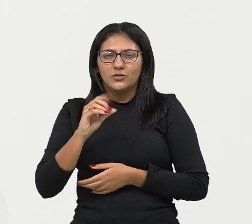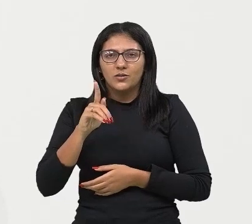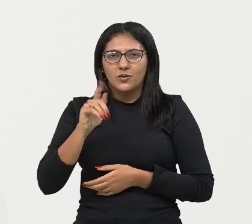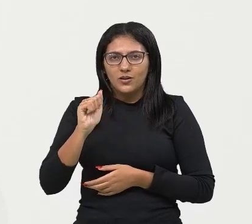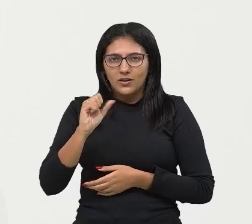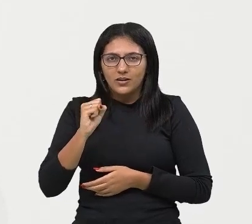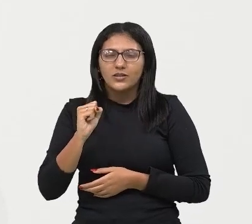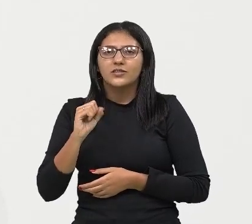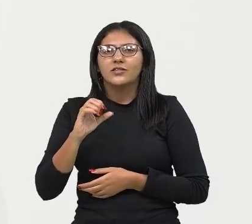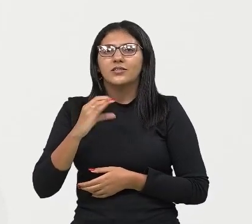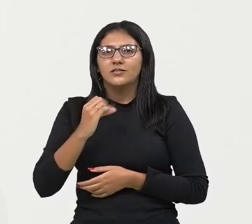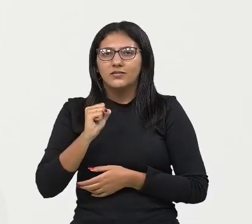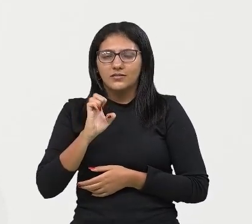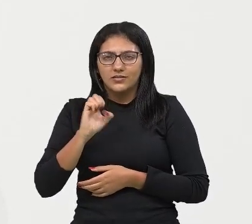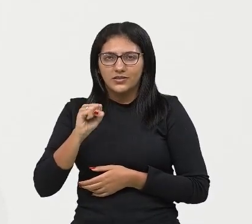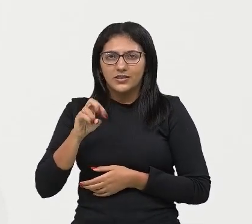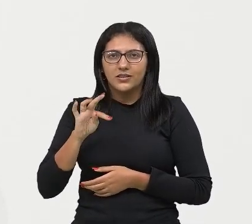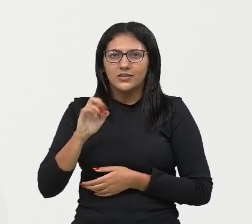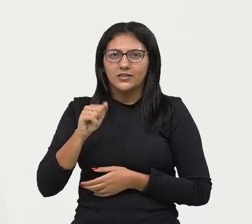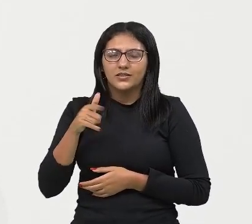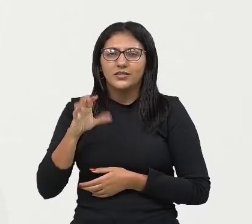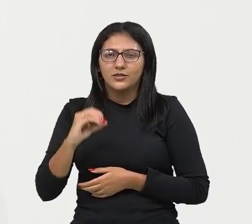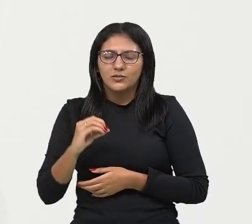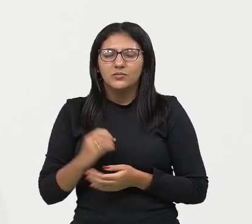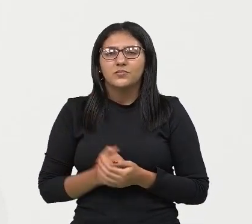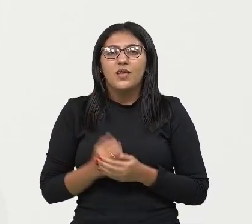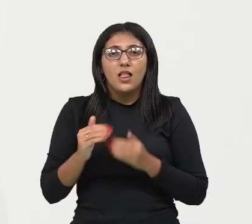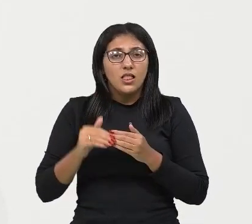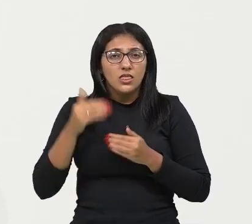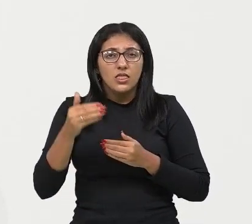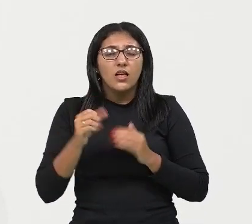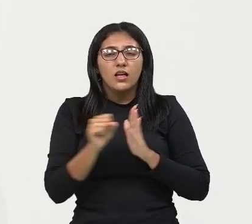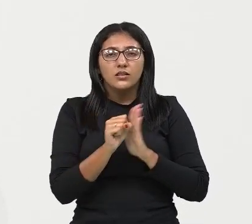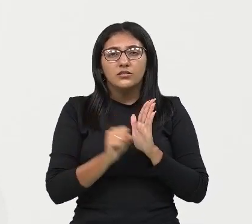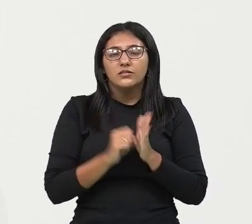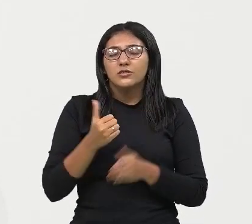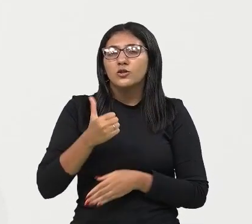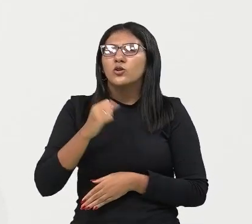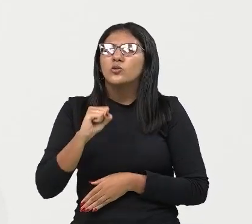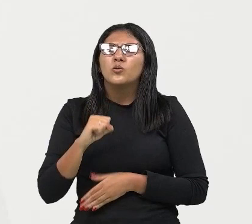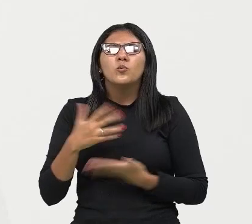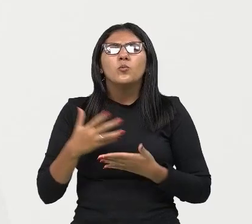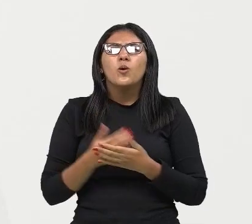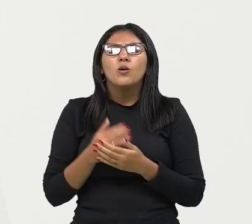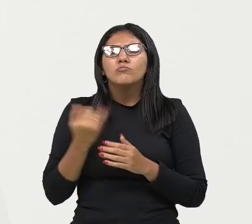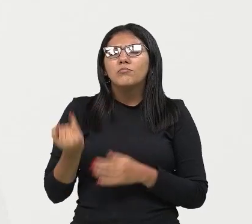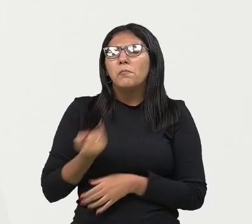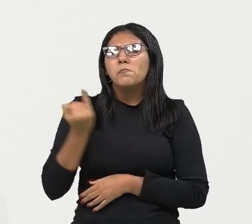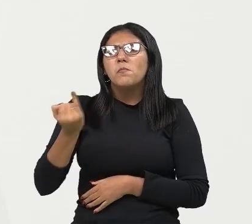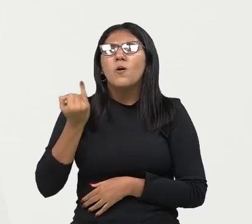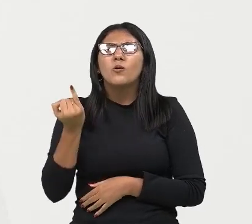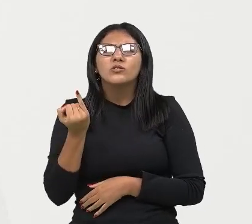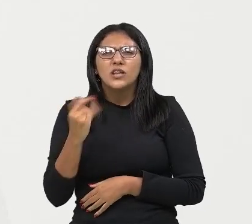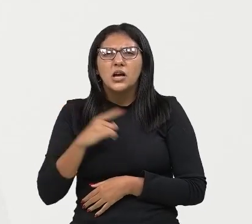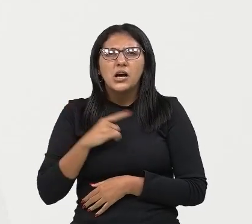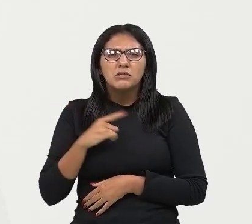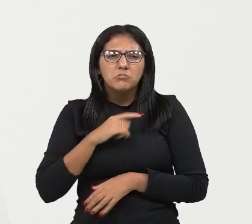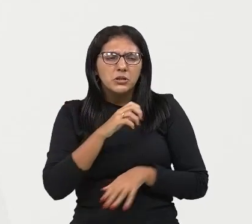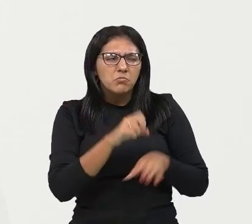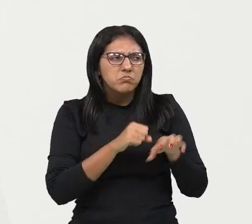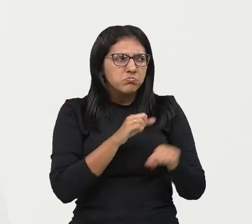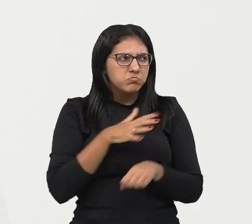sertão. No século XVIII, o que a gente vai verificar aí também de importância para ter essa